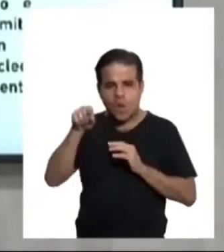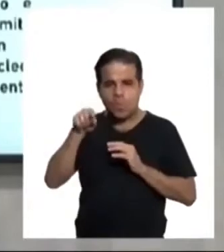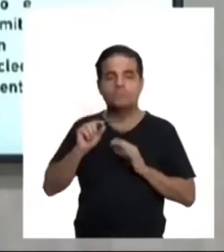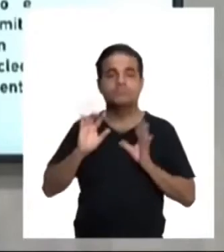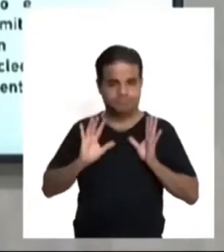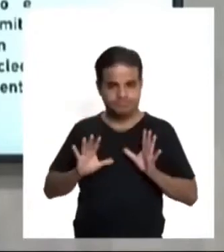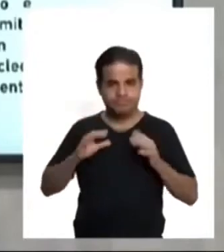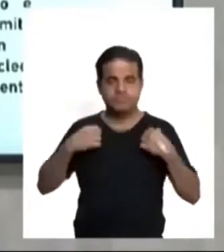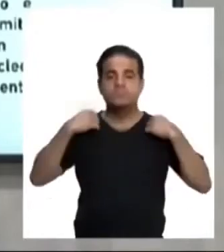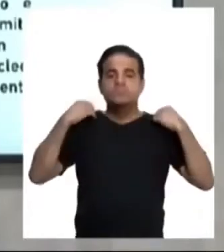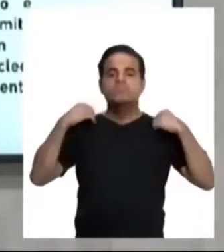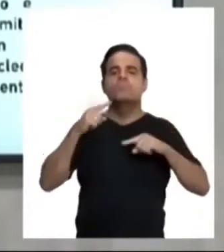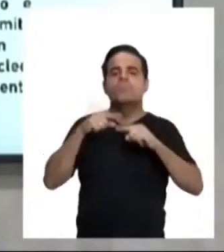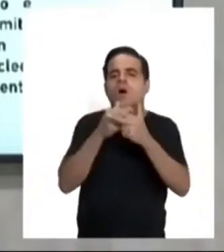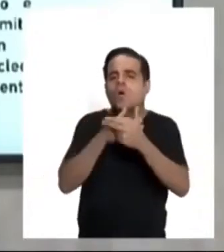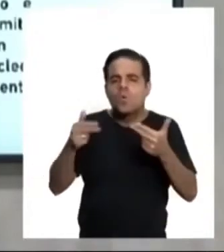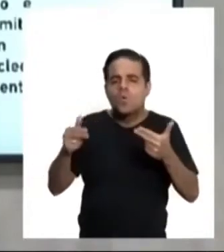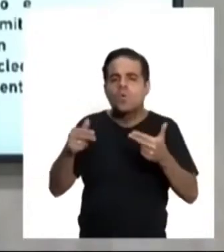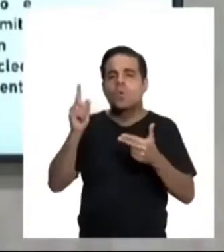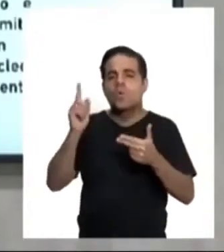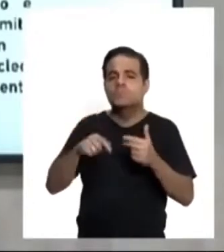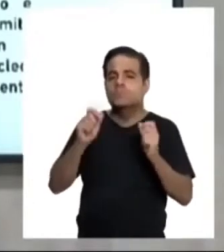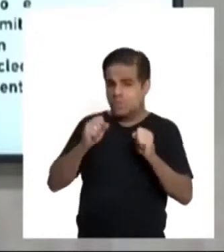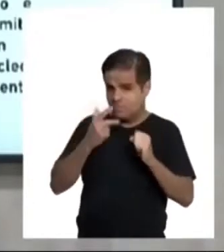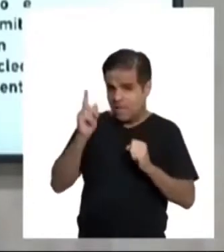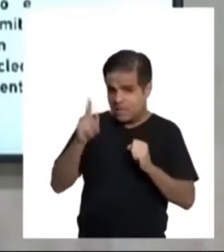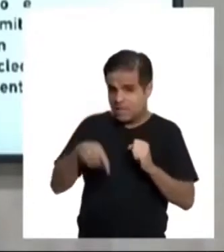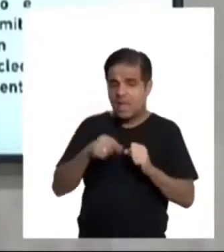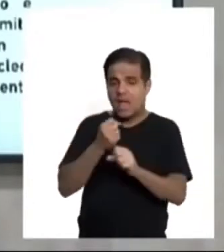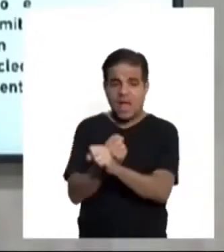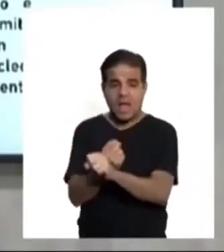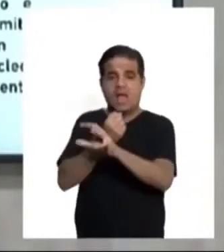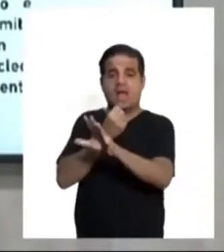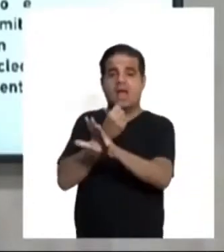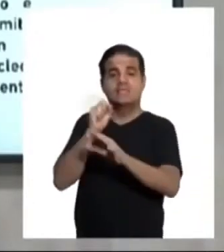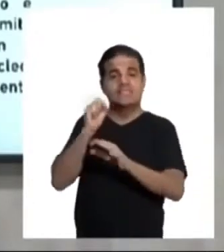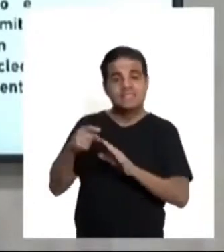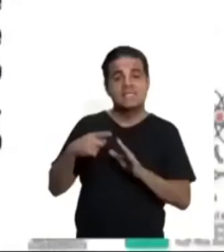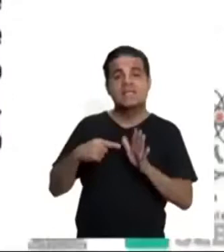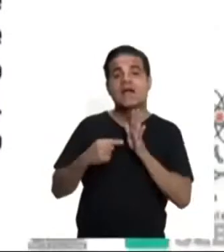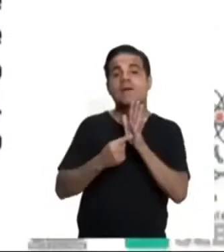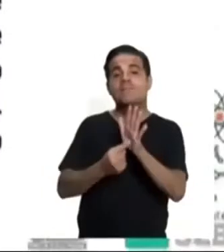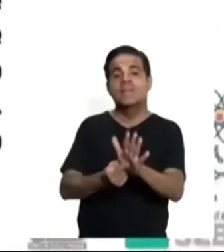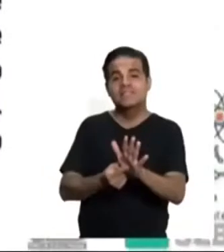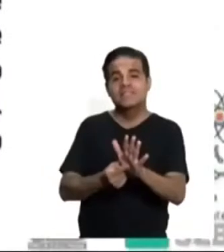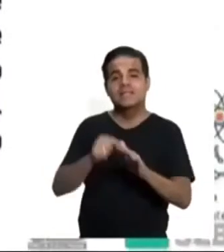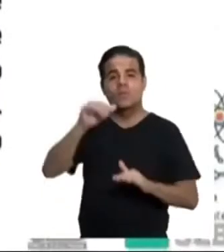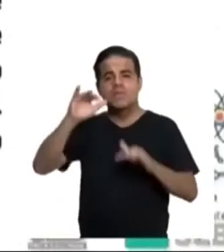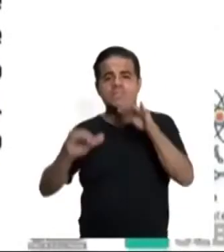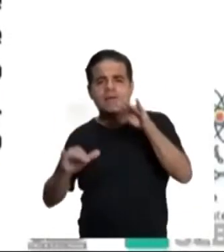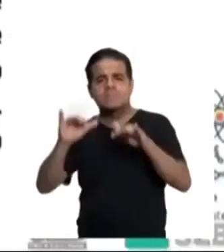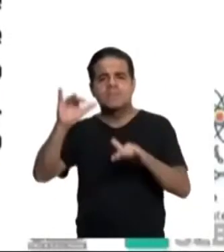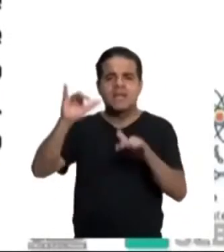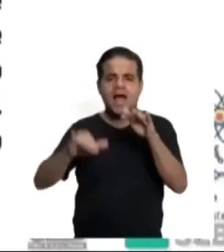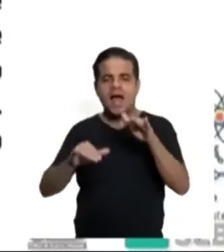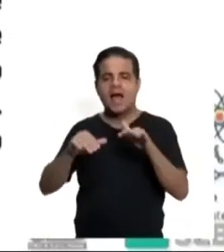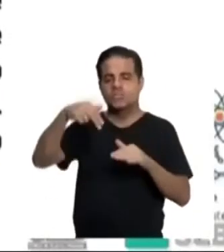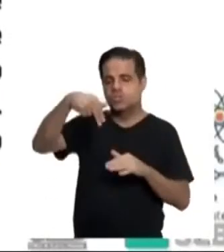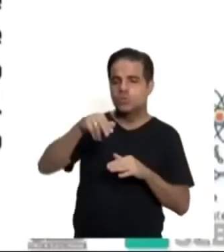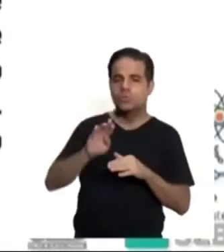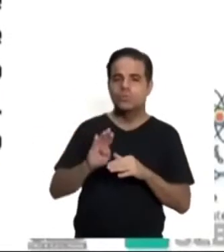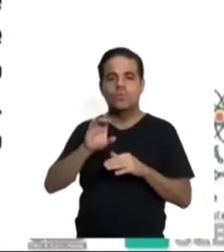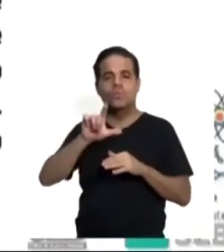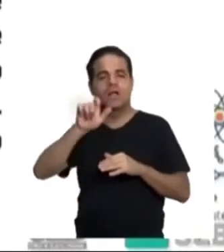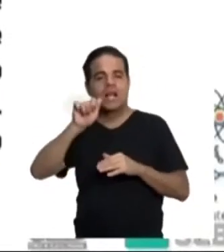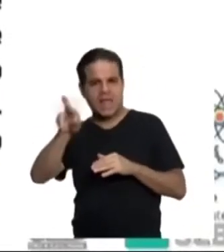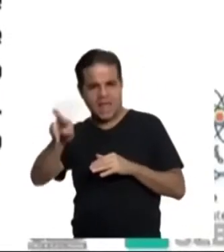é considerado radioativo, olhem a tela, por favor, quando ele apresenta uma instabilidade nuclear.